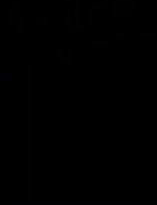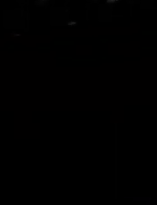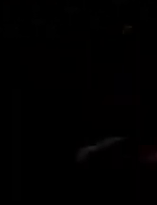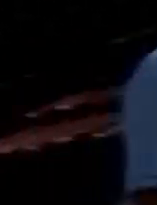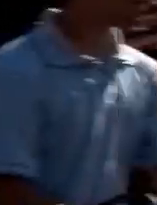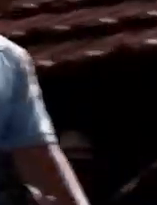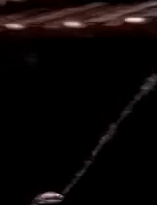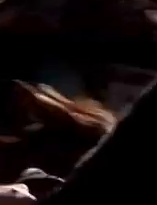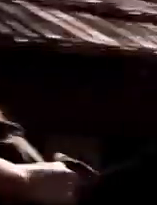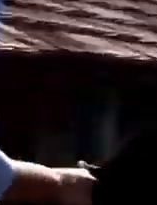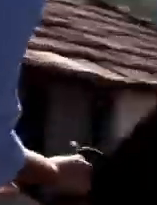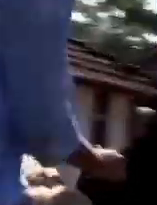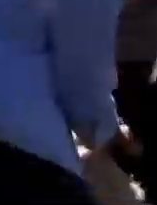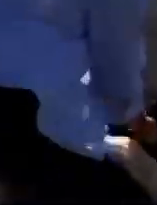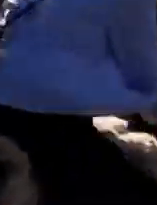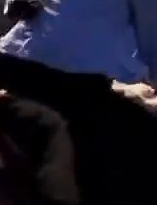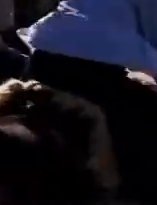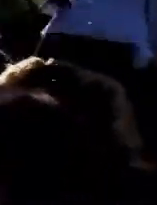Eu vou pra Vamos!